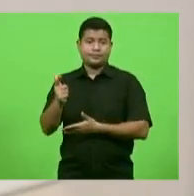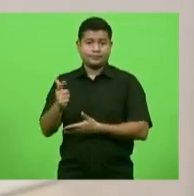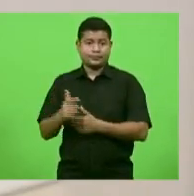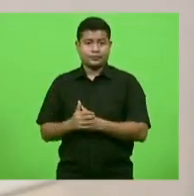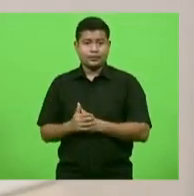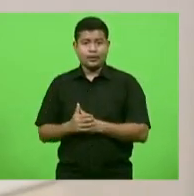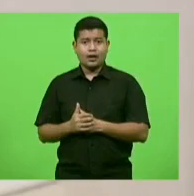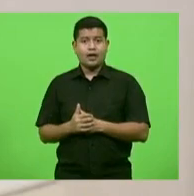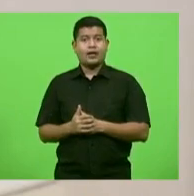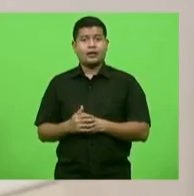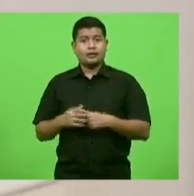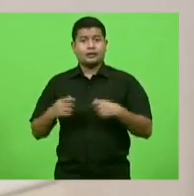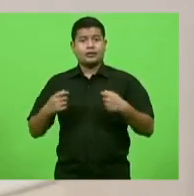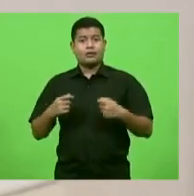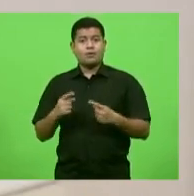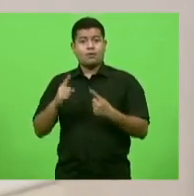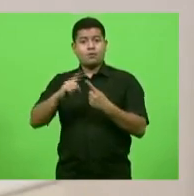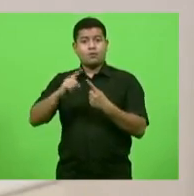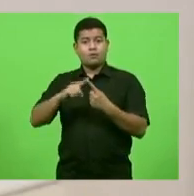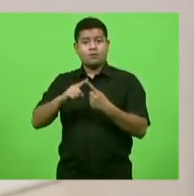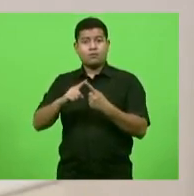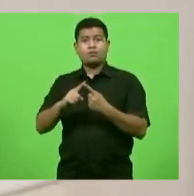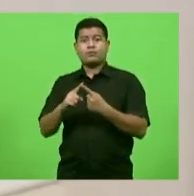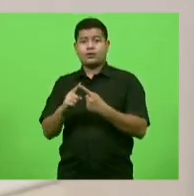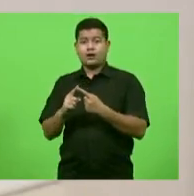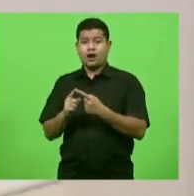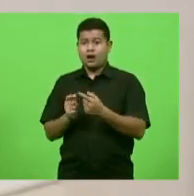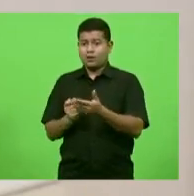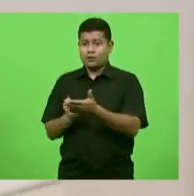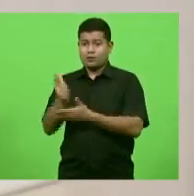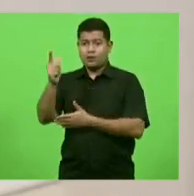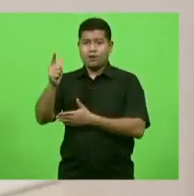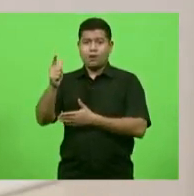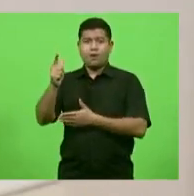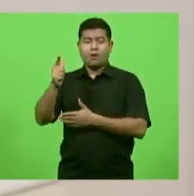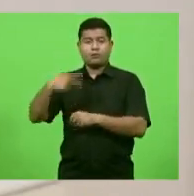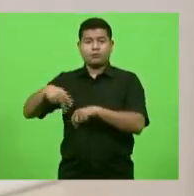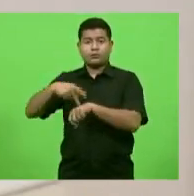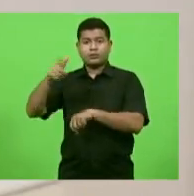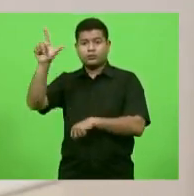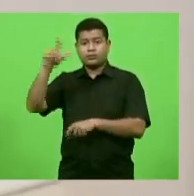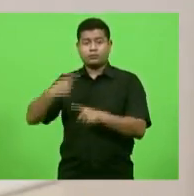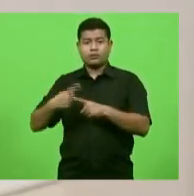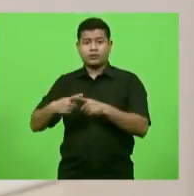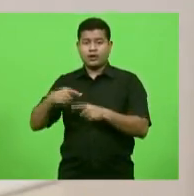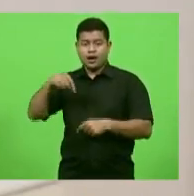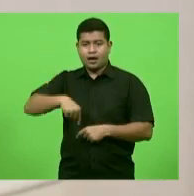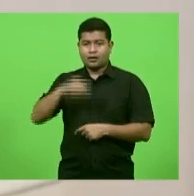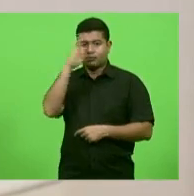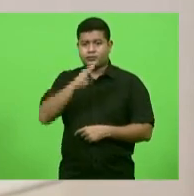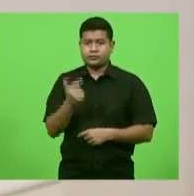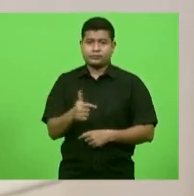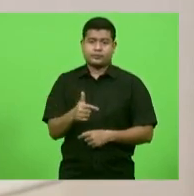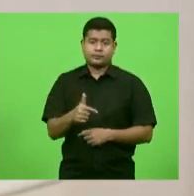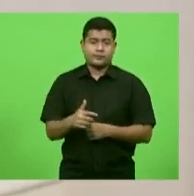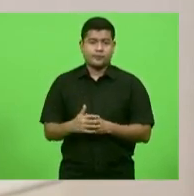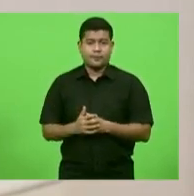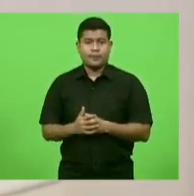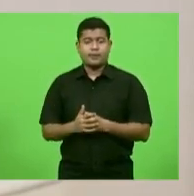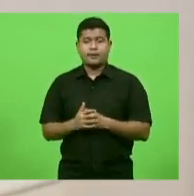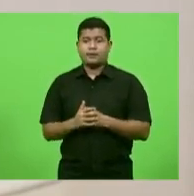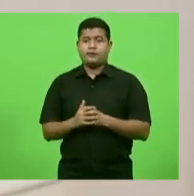necessário fazer uma compra internacional, porque nós não tínhamos mais equipamentos. Fecha